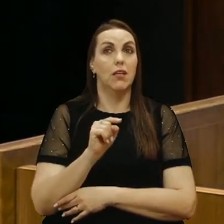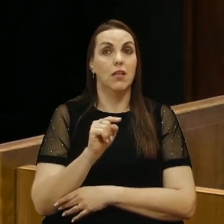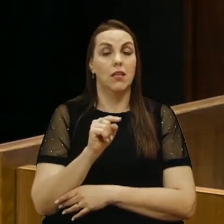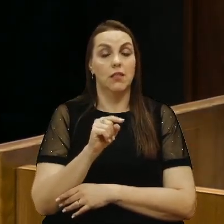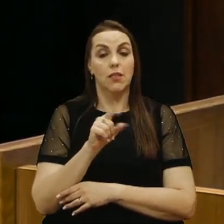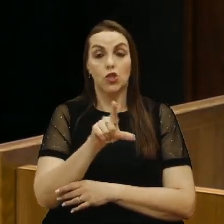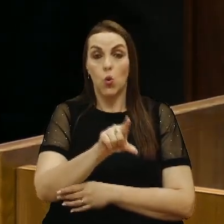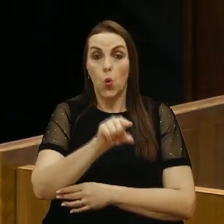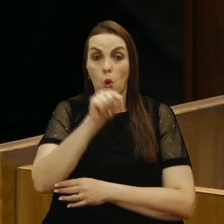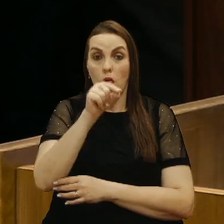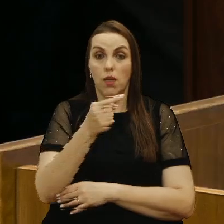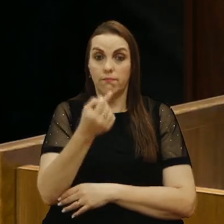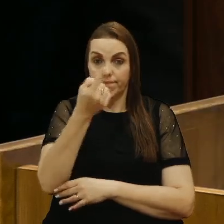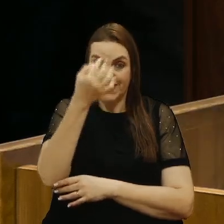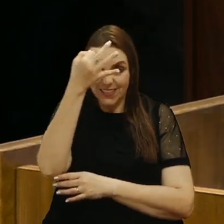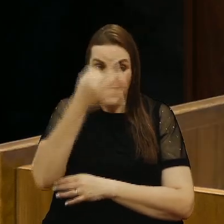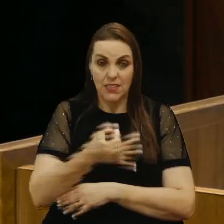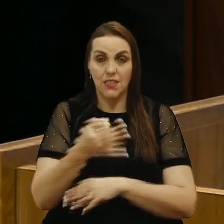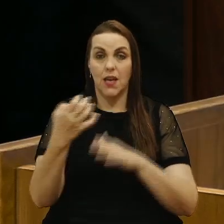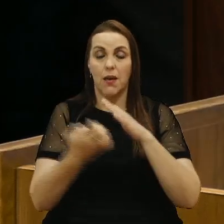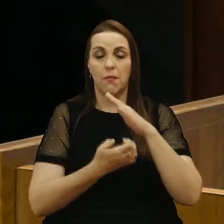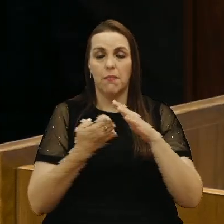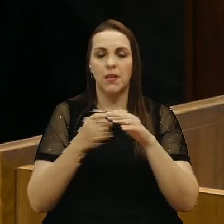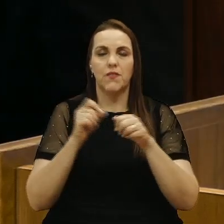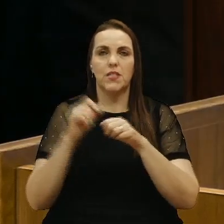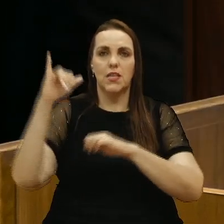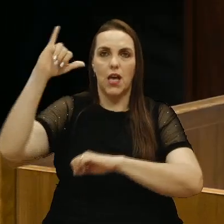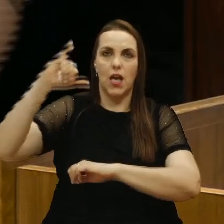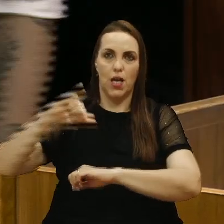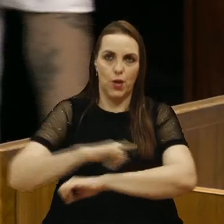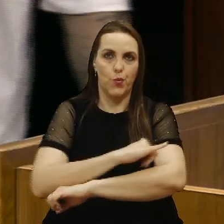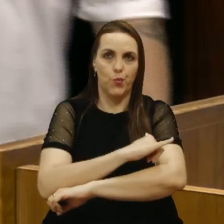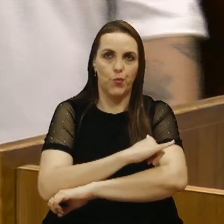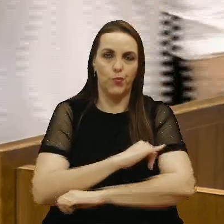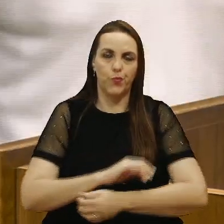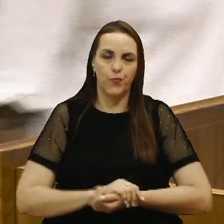uma empresa que vai fazer o aeroporto.